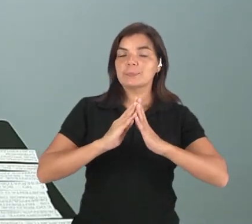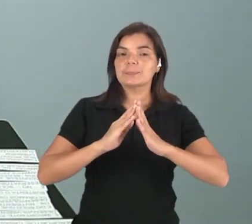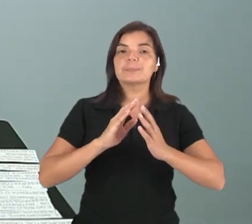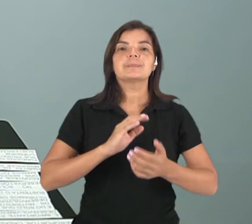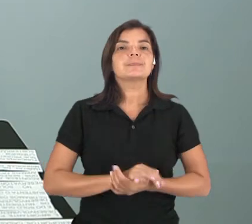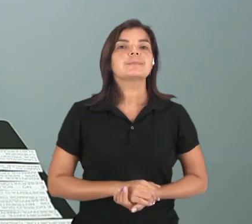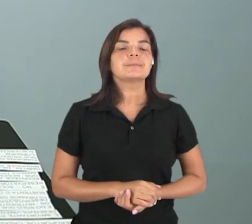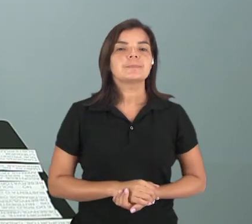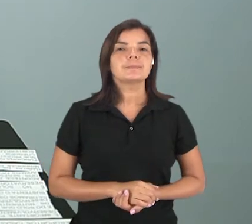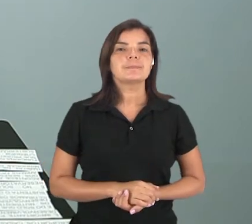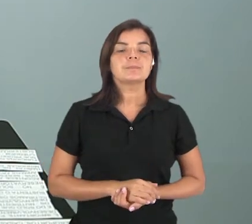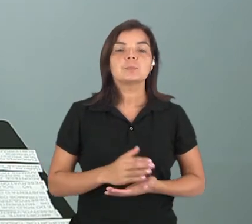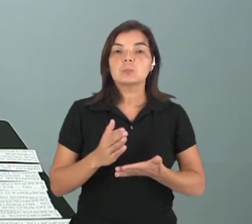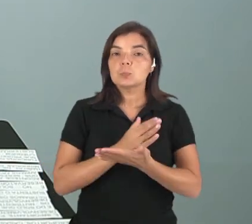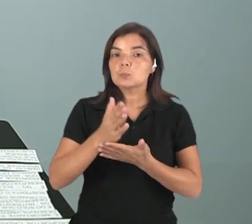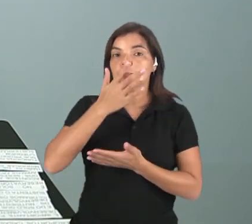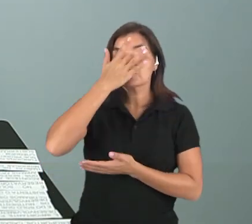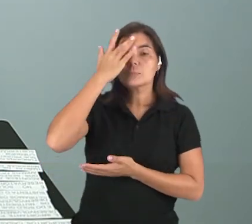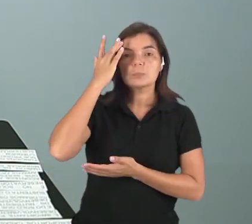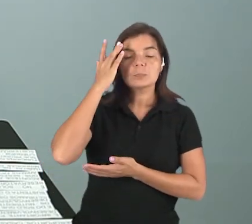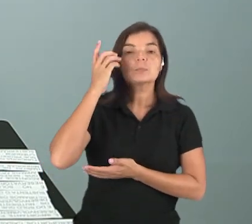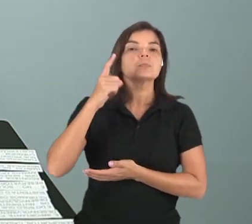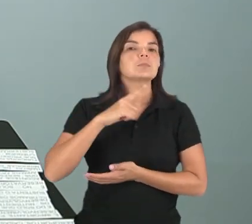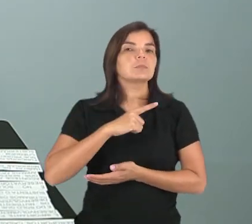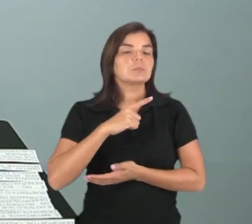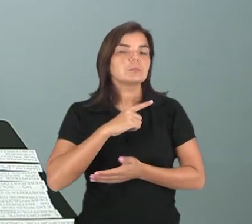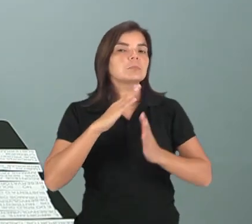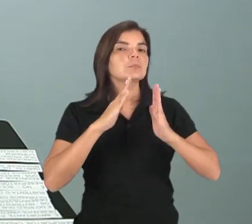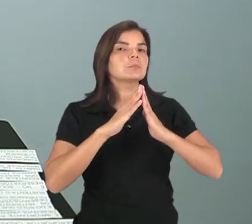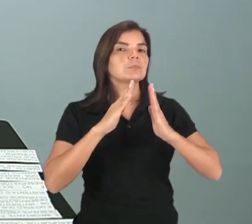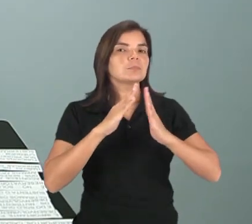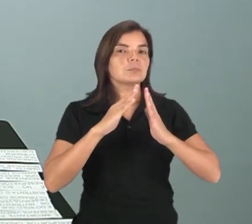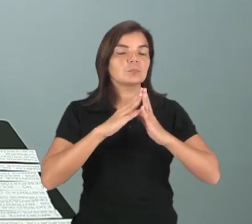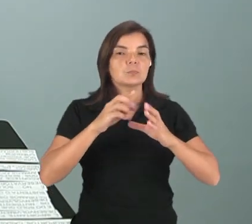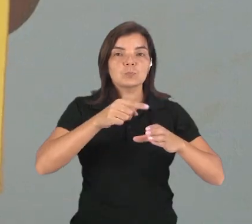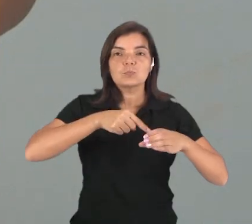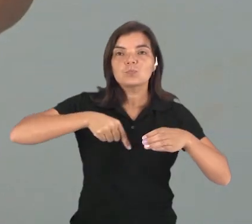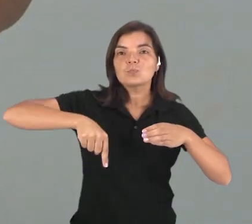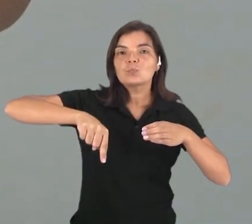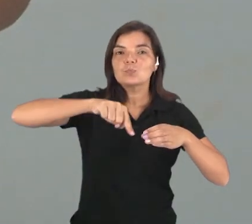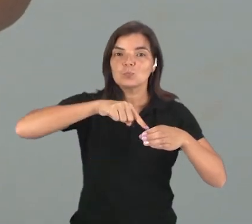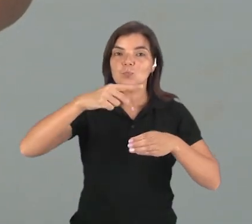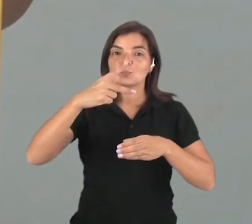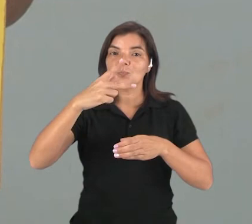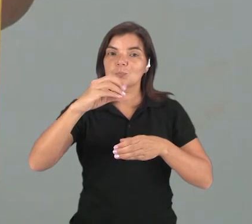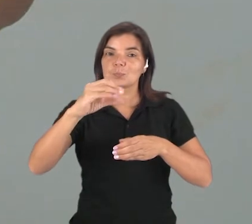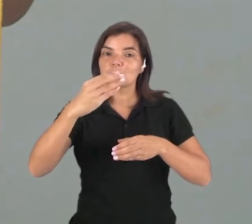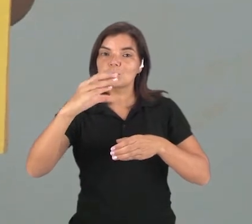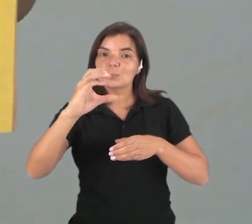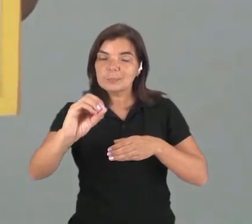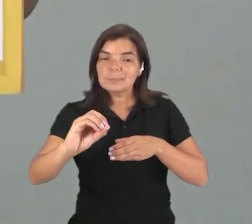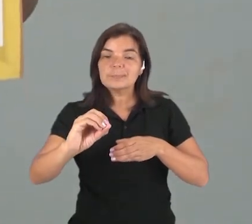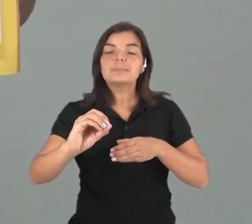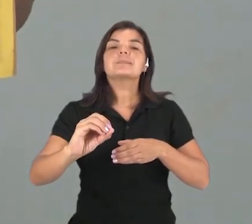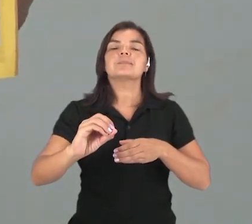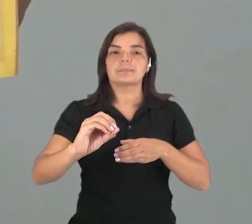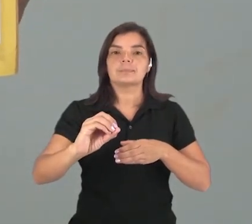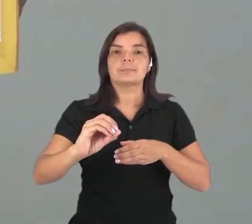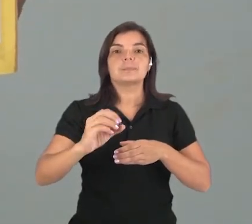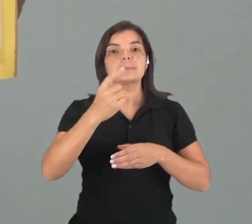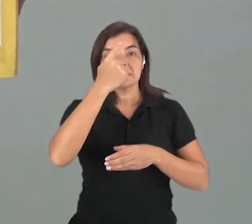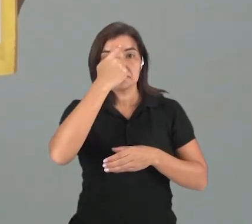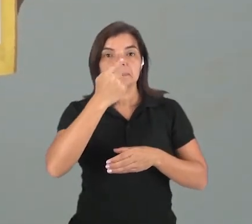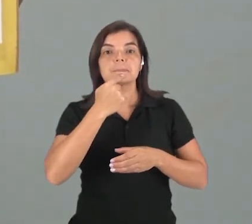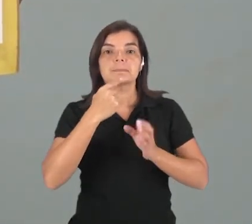vem. Algumas pessoas têm em suas casas o quê? Poço, tá? Então, o poço, né? Aqui nessa imagem a